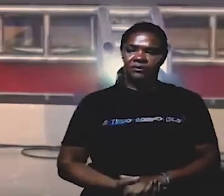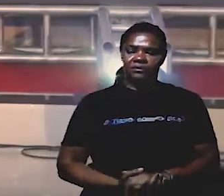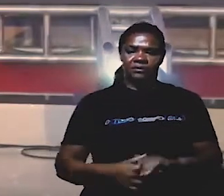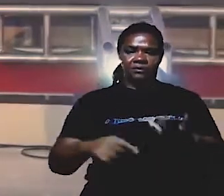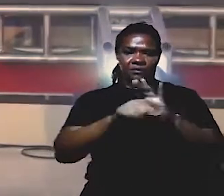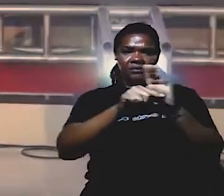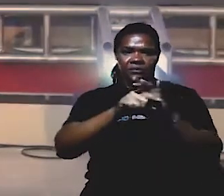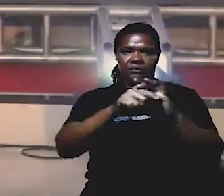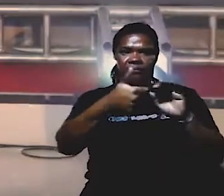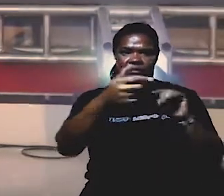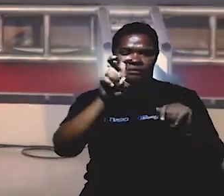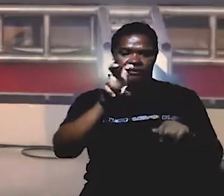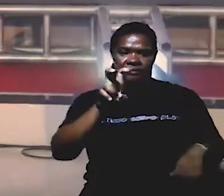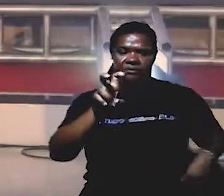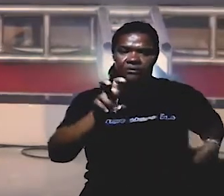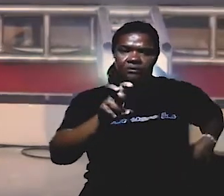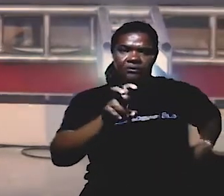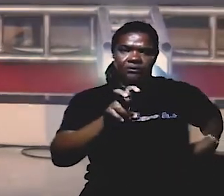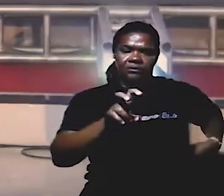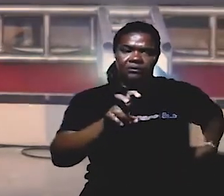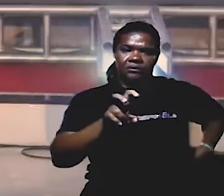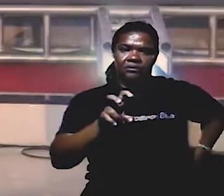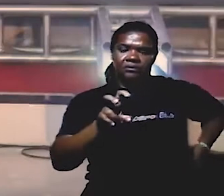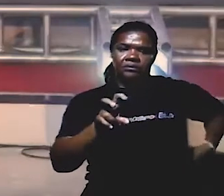Versículo de número 15, diz assim: